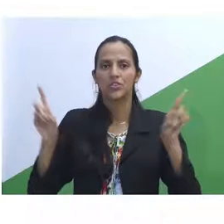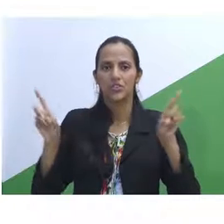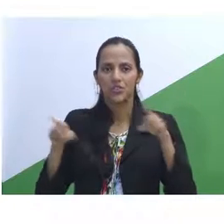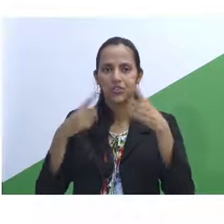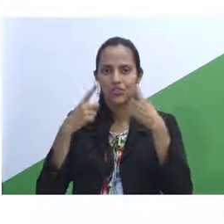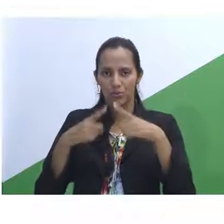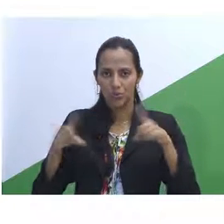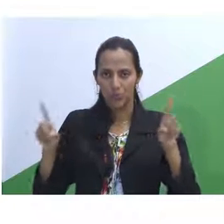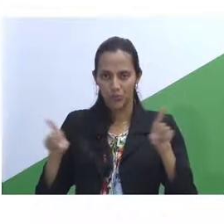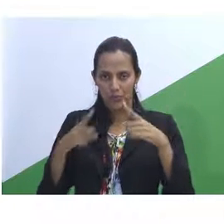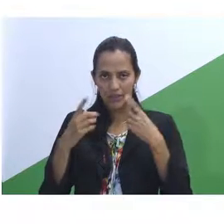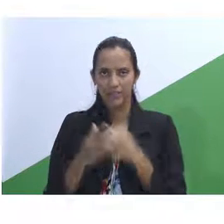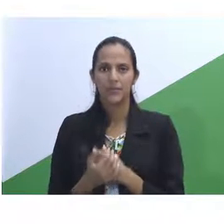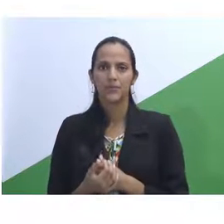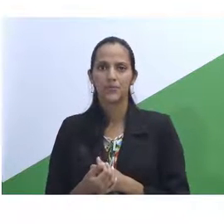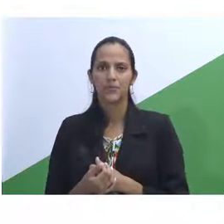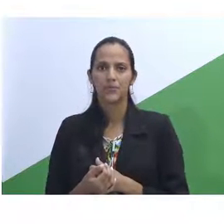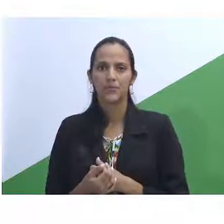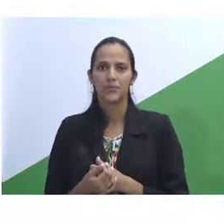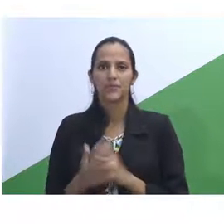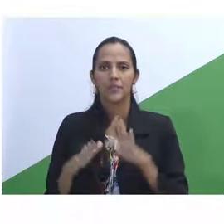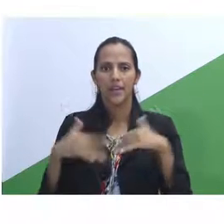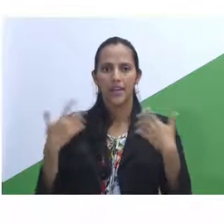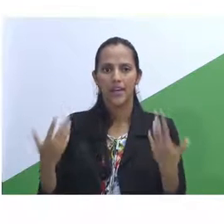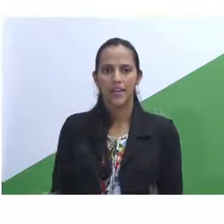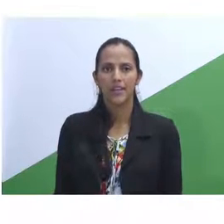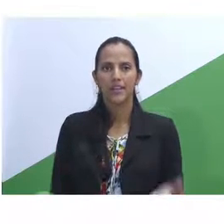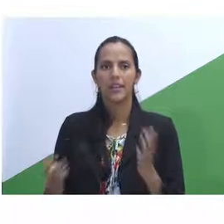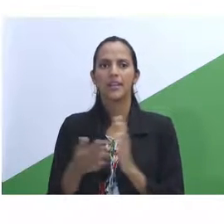departamento que ele vai ser, então,